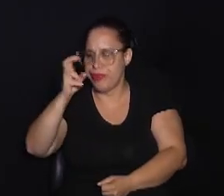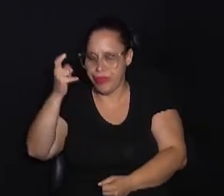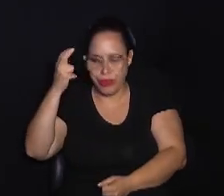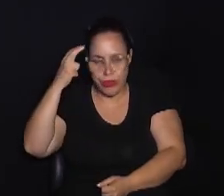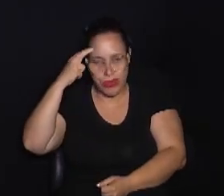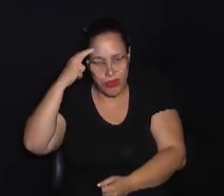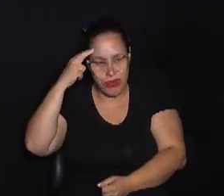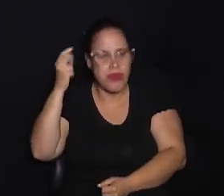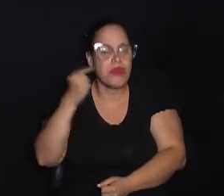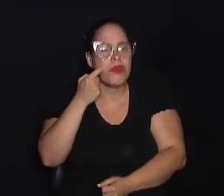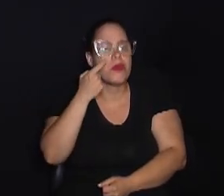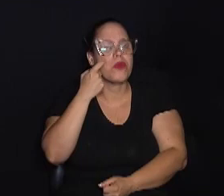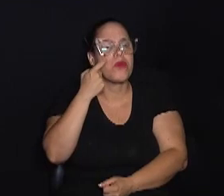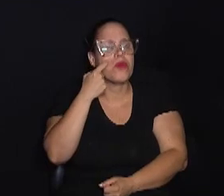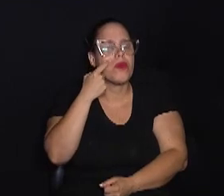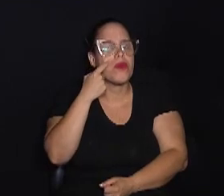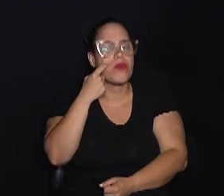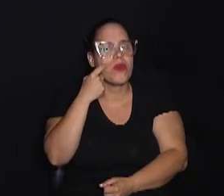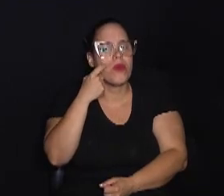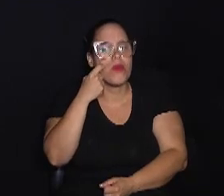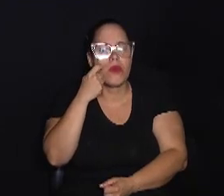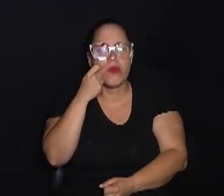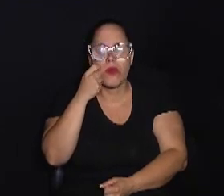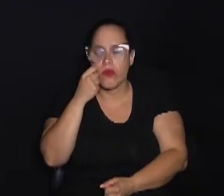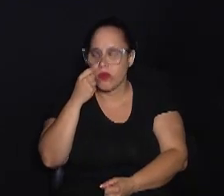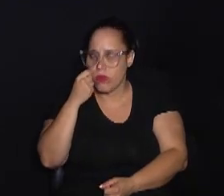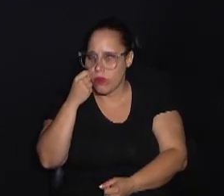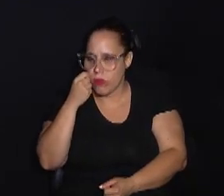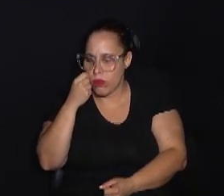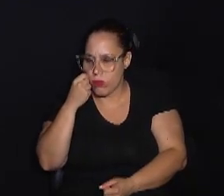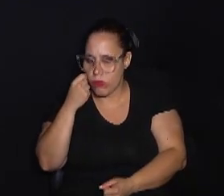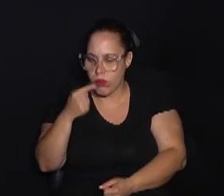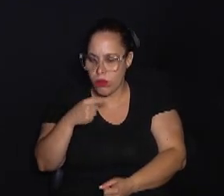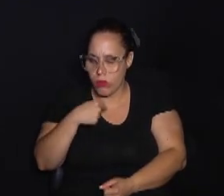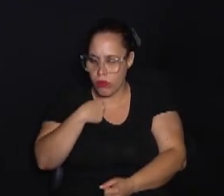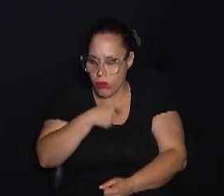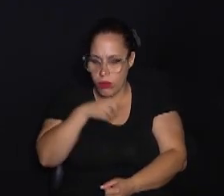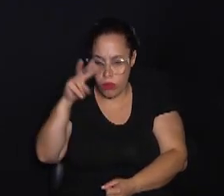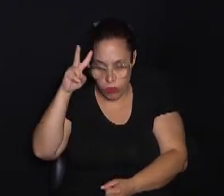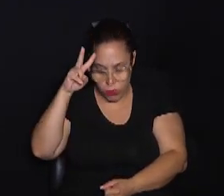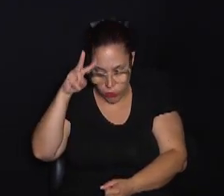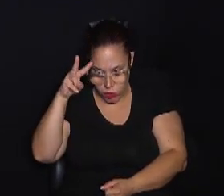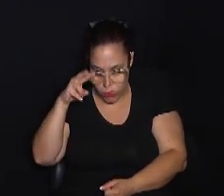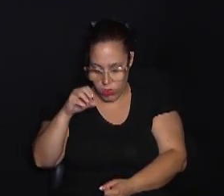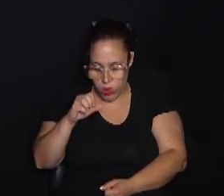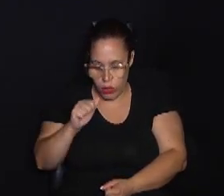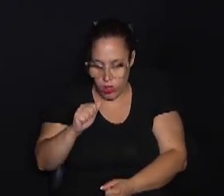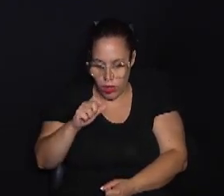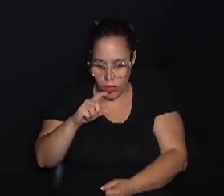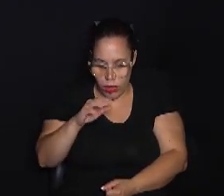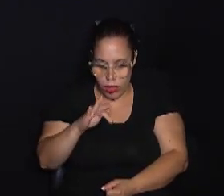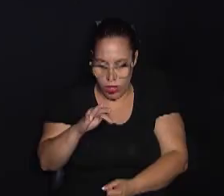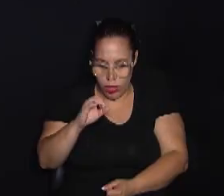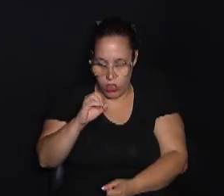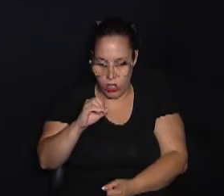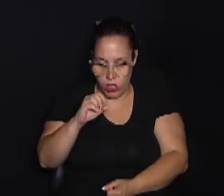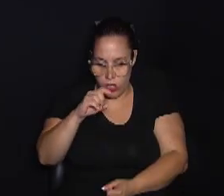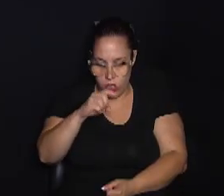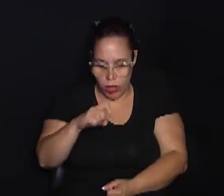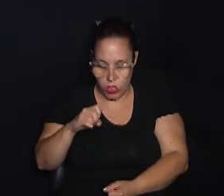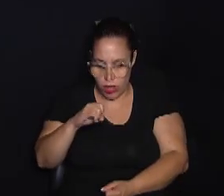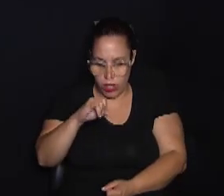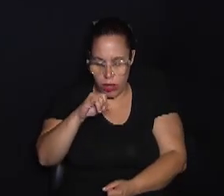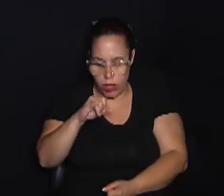de ter um olhar afrocentrado para a nossa história. Então, a Afoxé Ilê Ogum, esse ano, comemorou